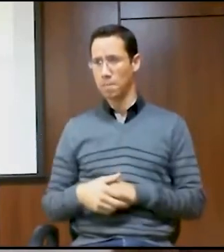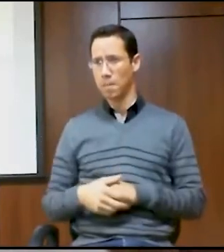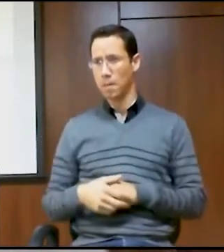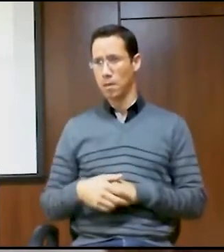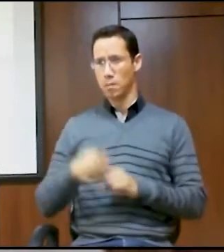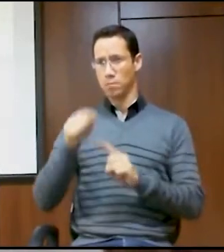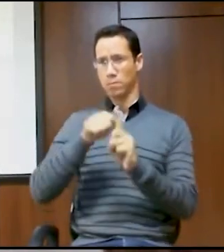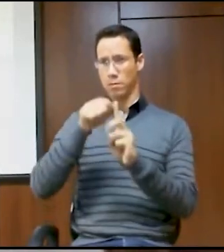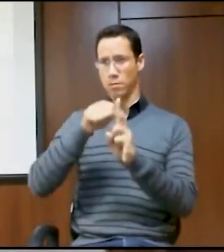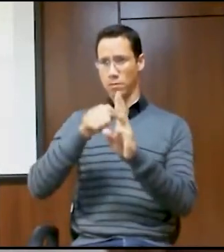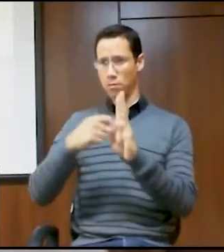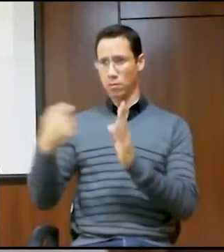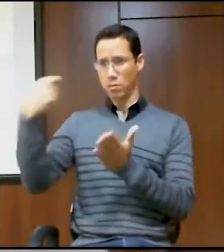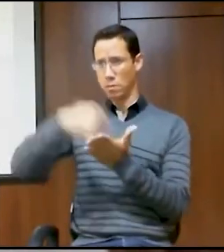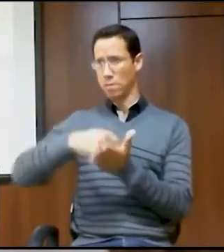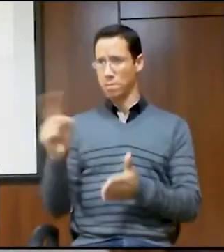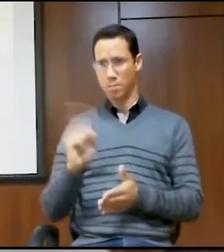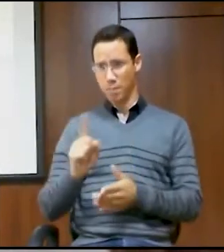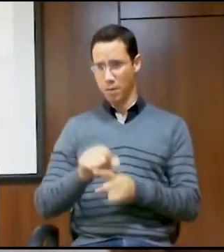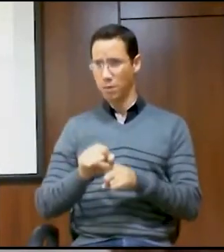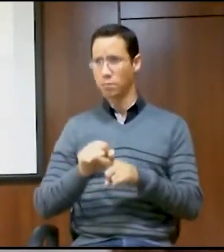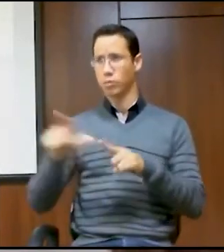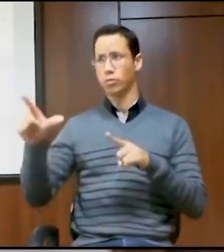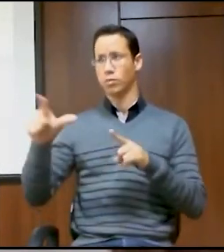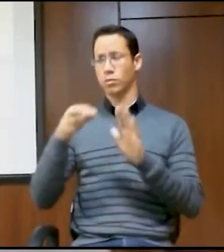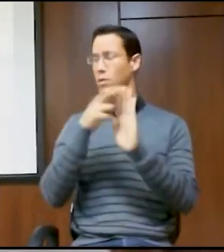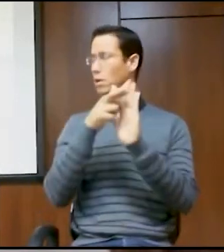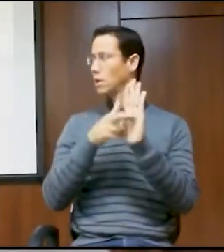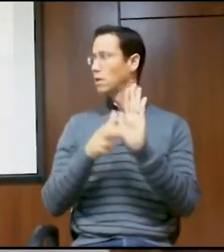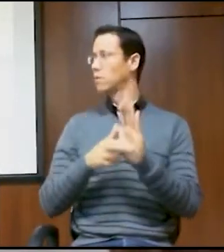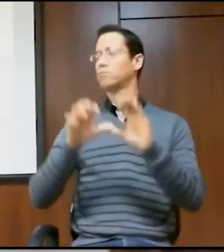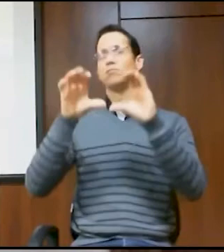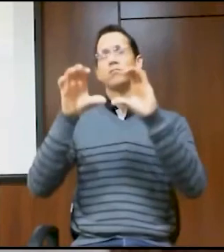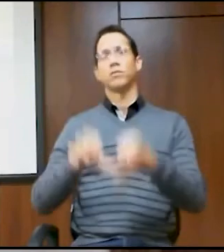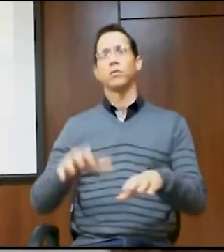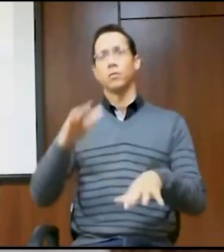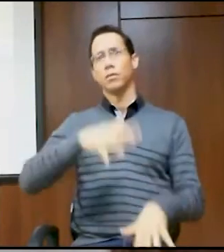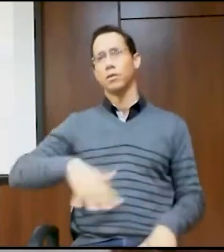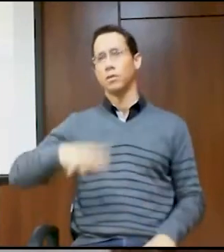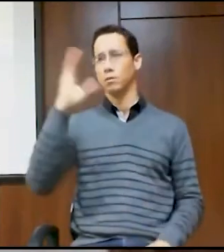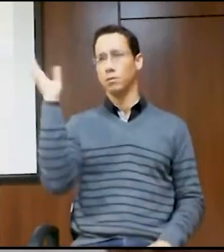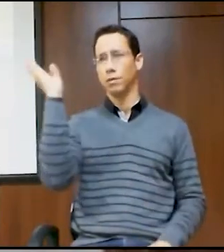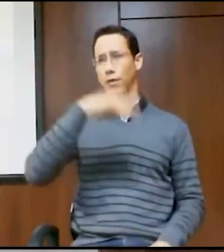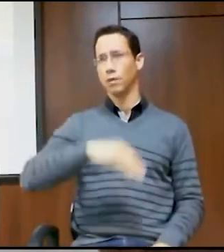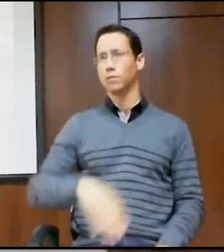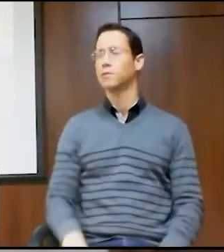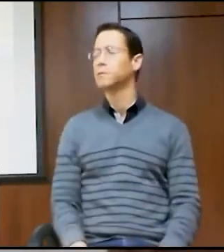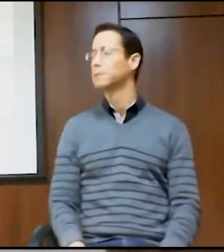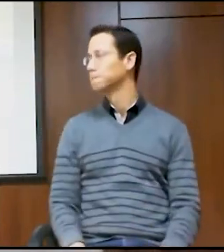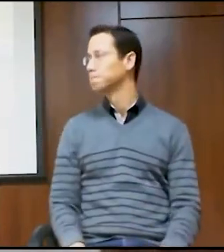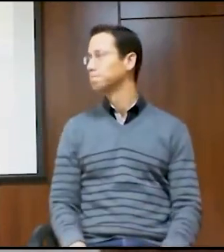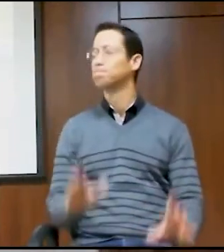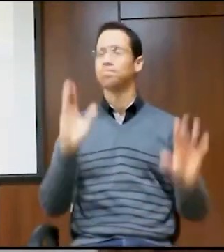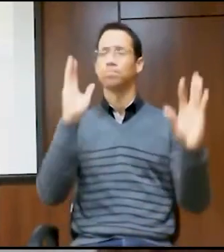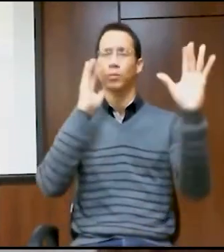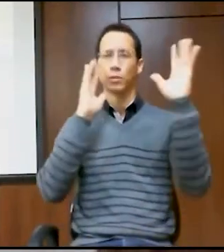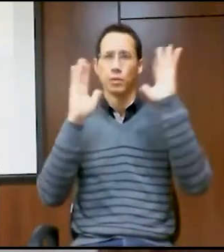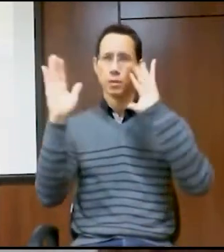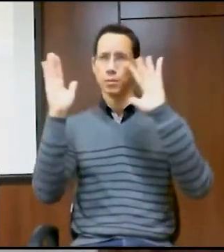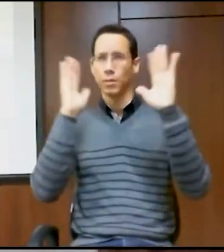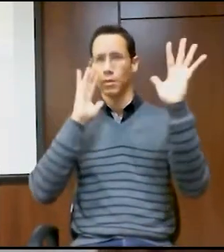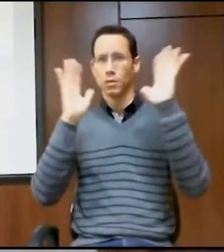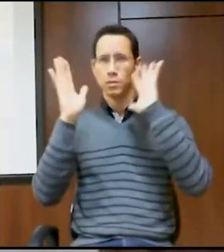meses está expulso. Então, são as regras do mercado que são extremamente perversas. Então, nós temos que repensar